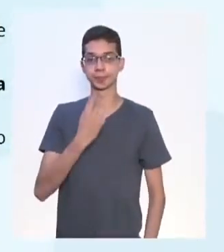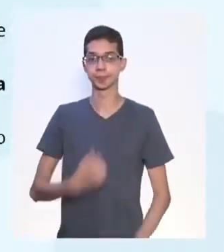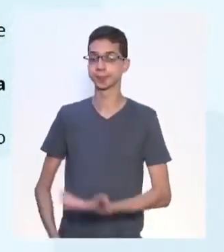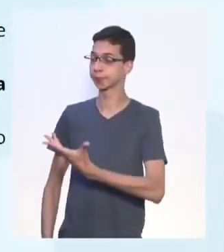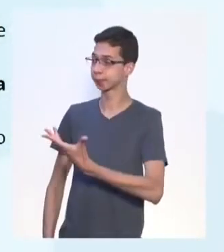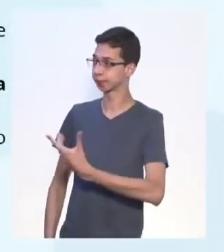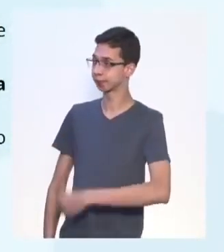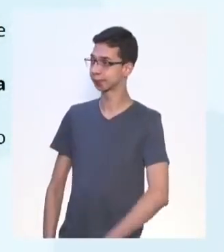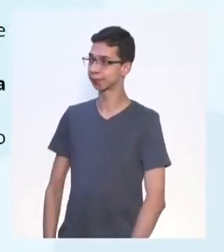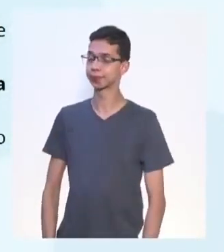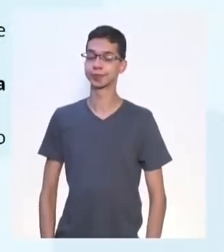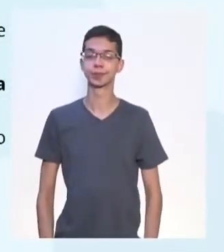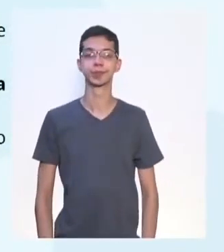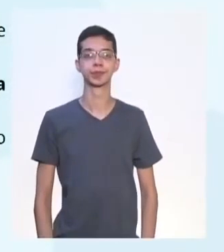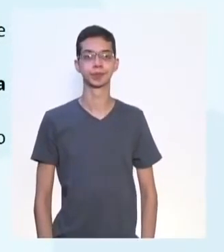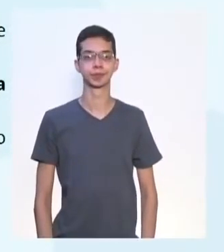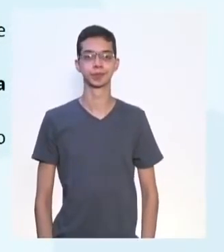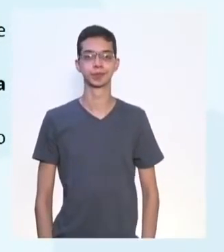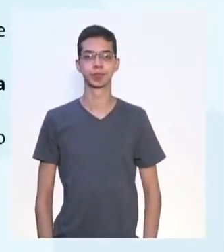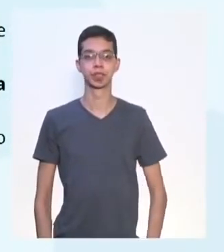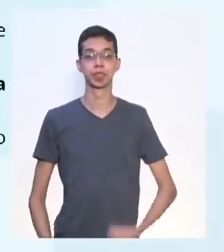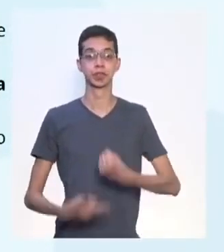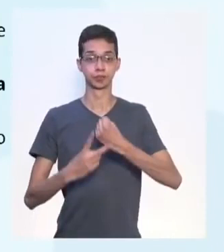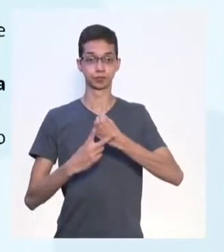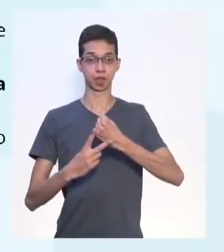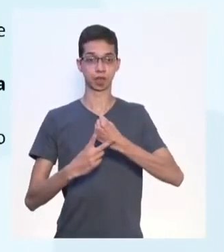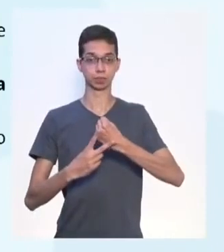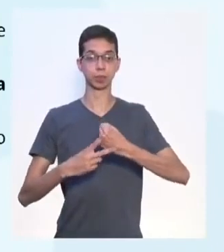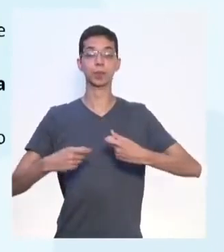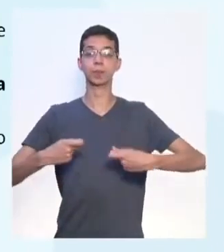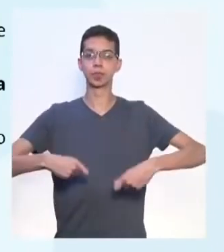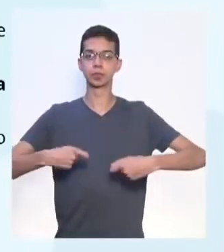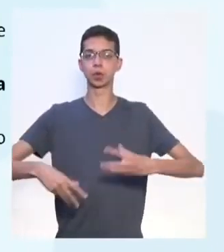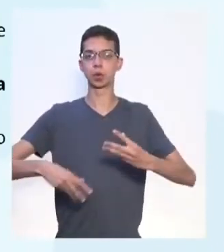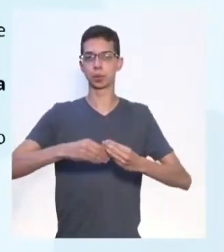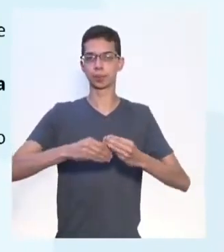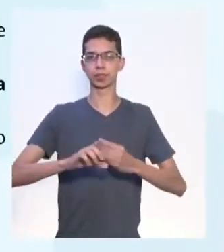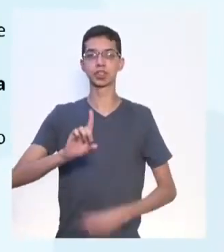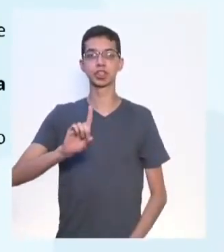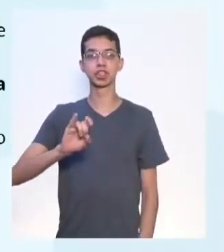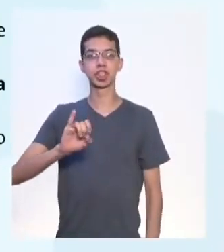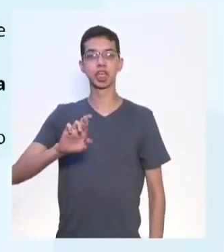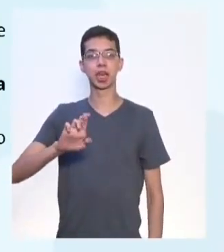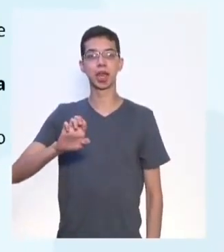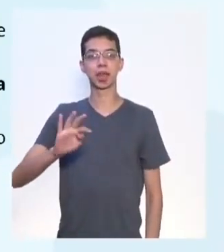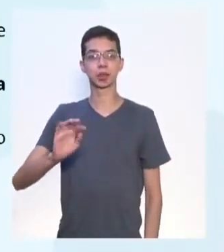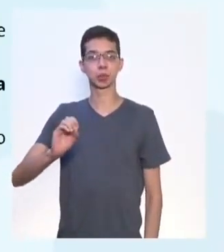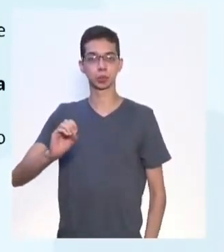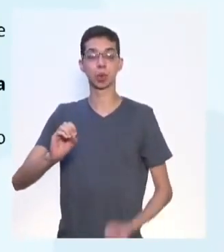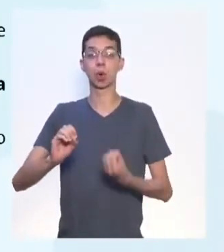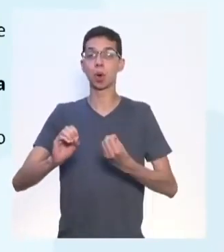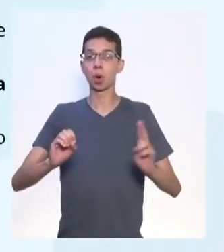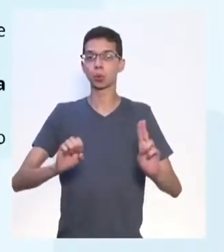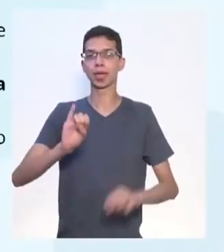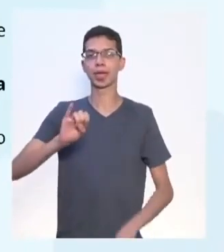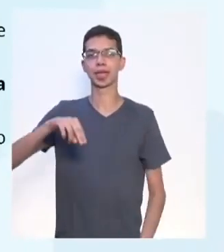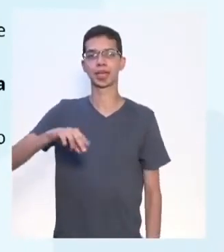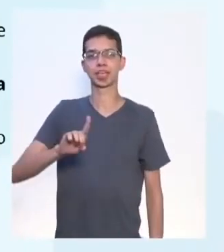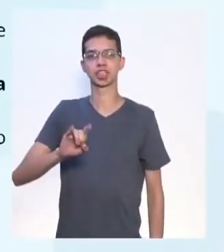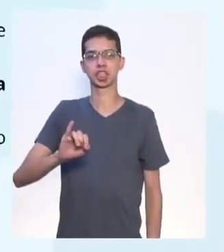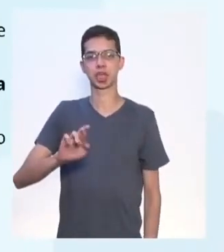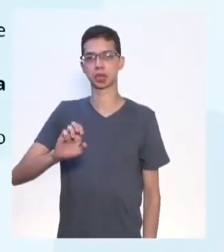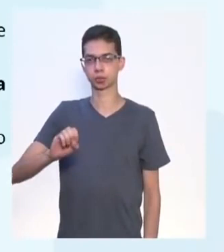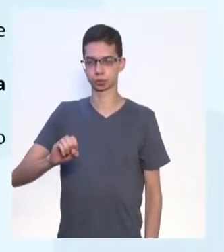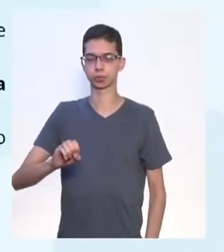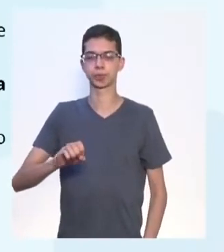verbos destacados precisam de complementação de forma direta ou indireta. Identifique a transitividade